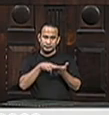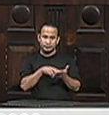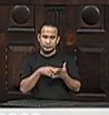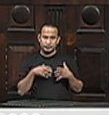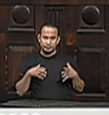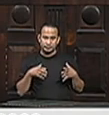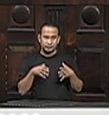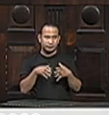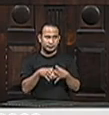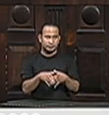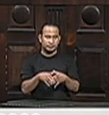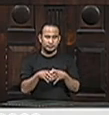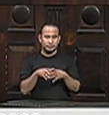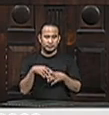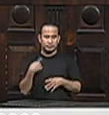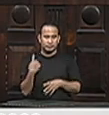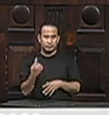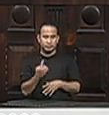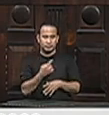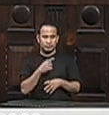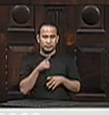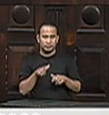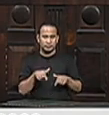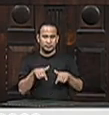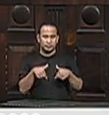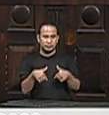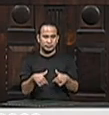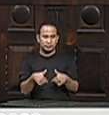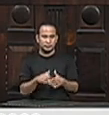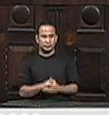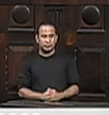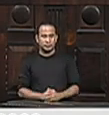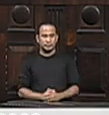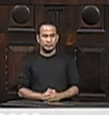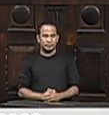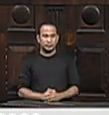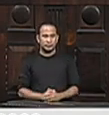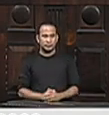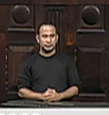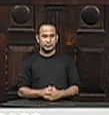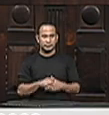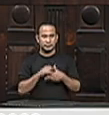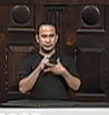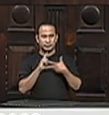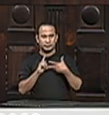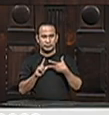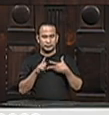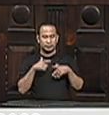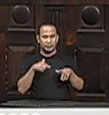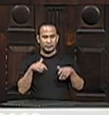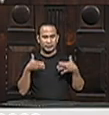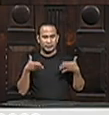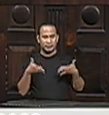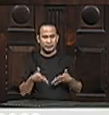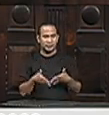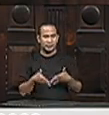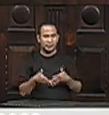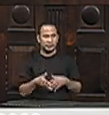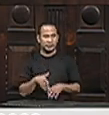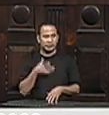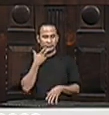Este projeto, ele anda um pouco para trás. Aliás, o projeto, quando chega aqui, se vem